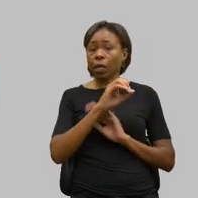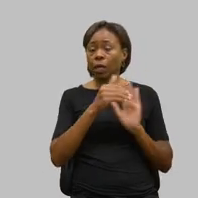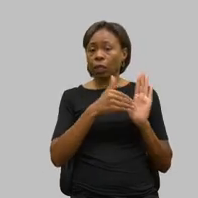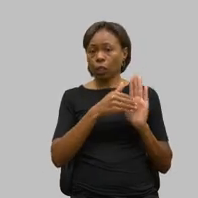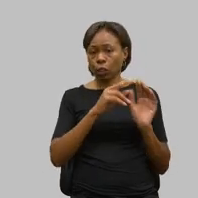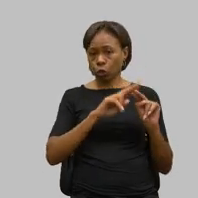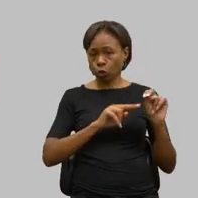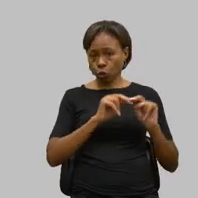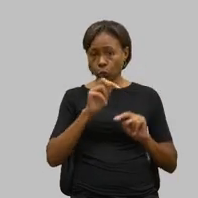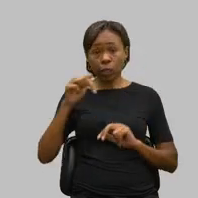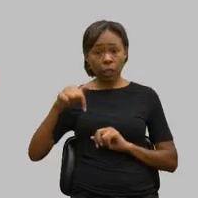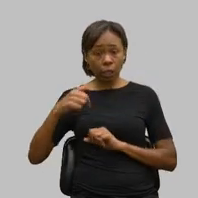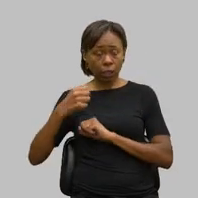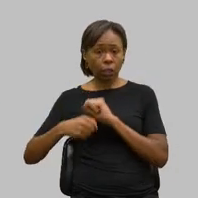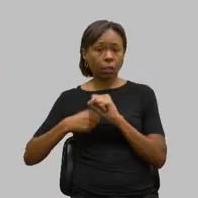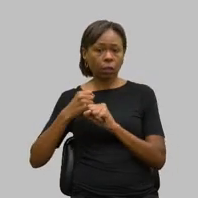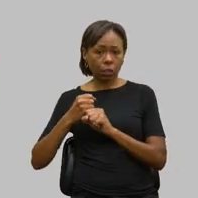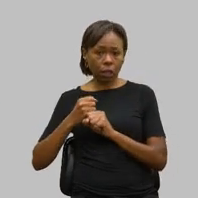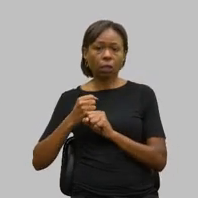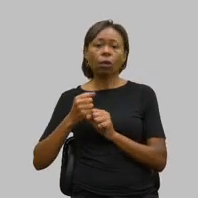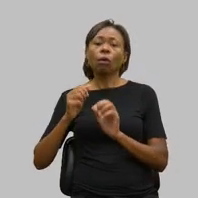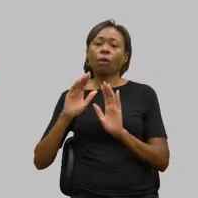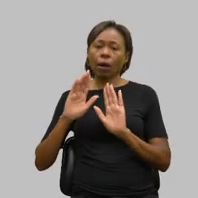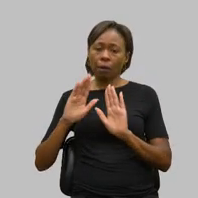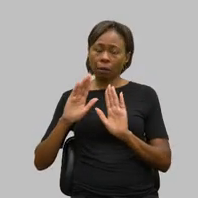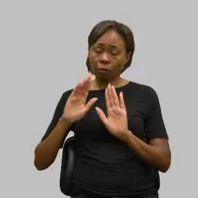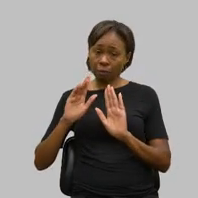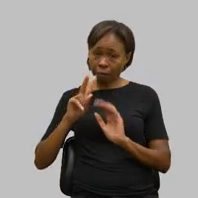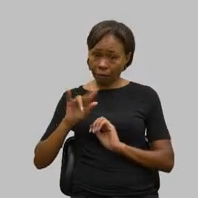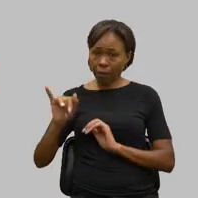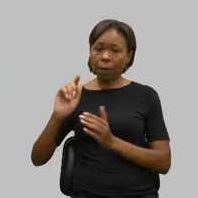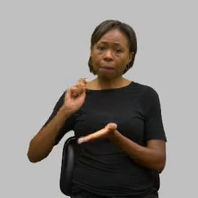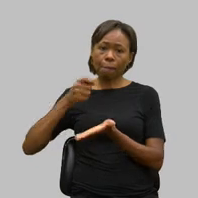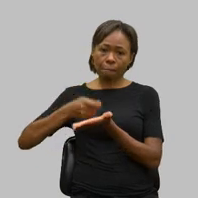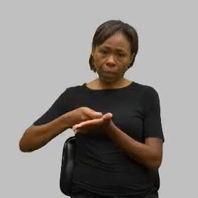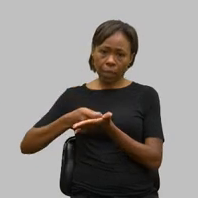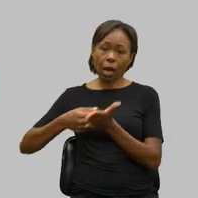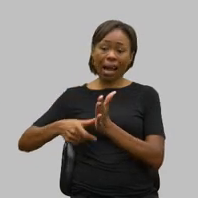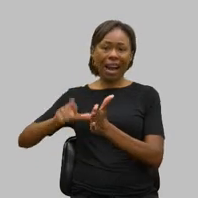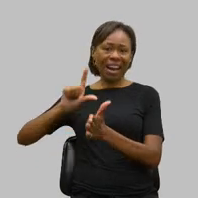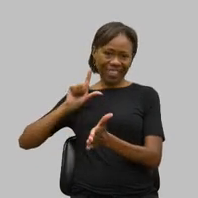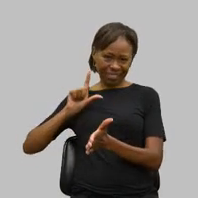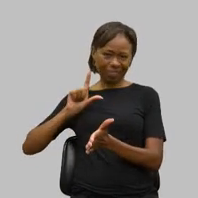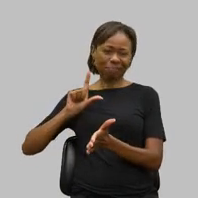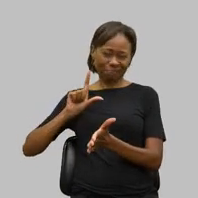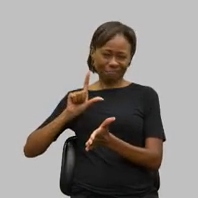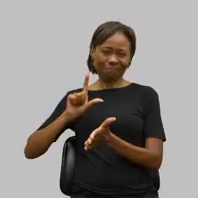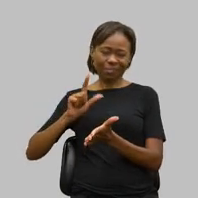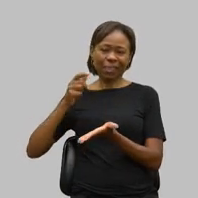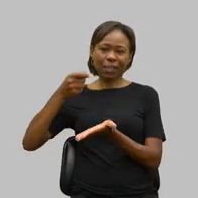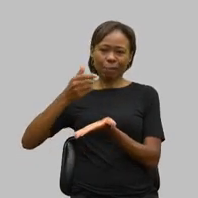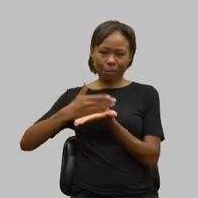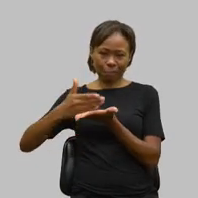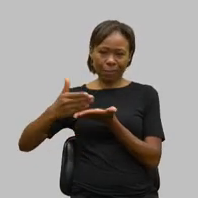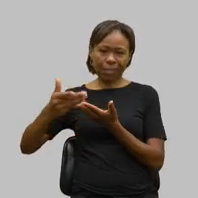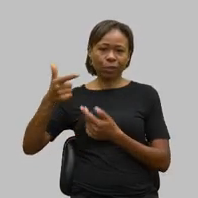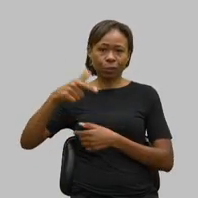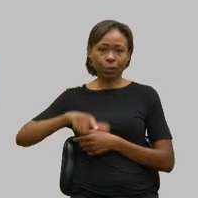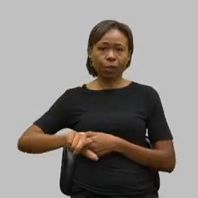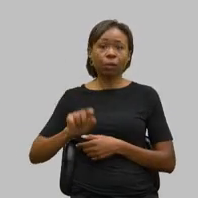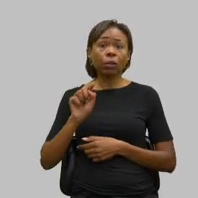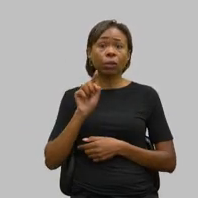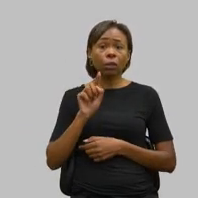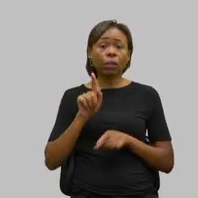adiantadas este ano. Sim, por favor. E aí, outra novidade aqui, isso impacta diretamente aos